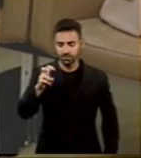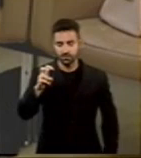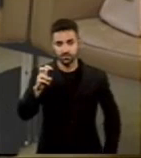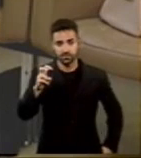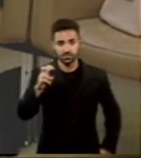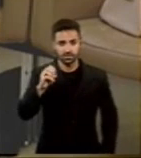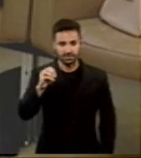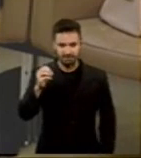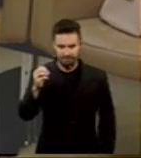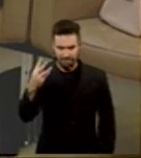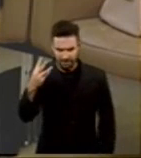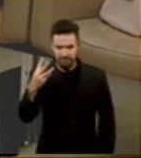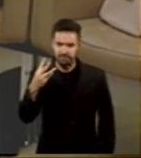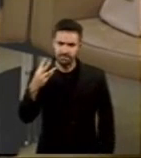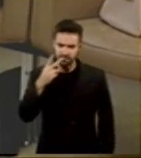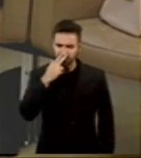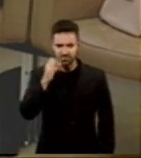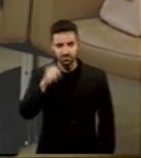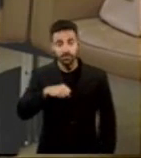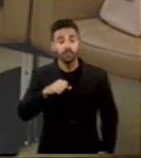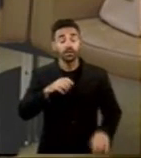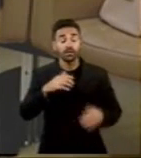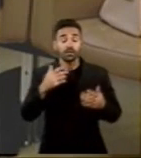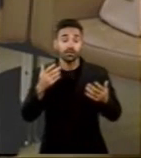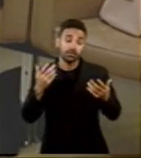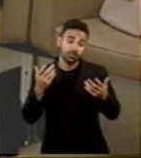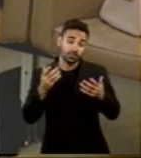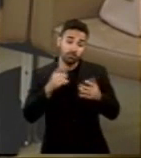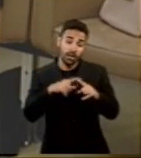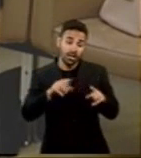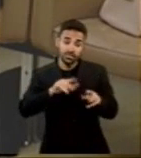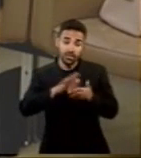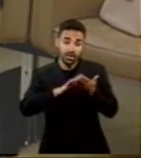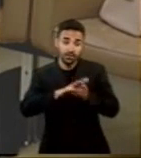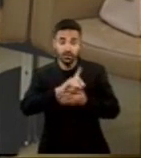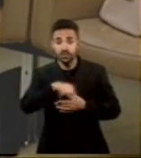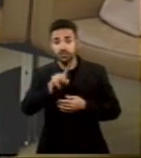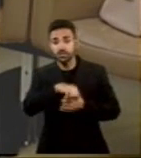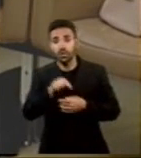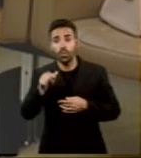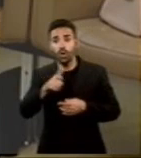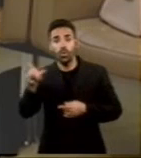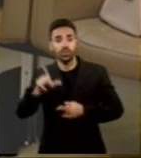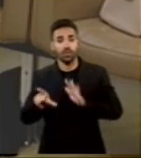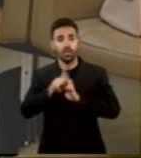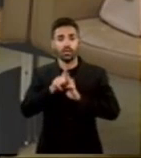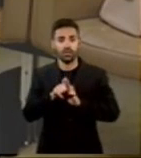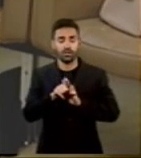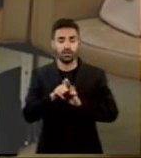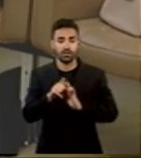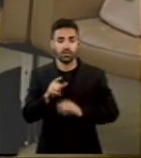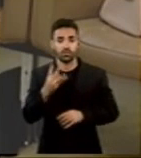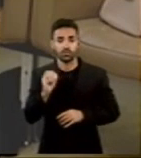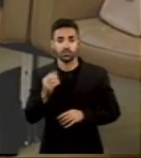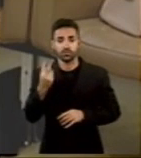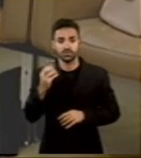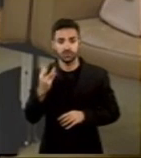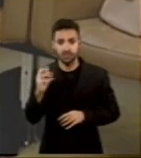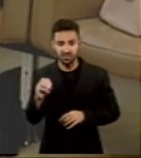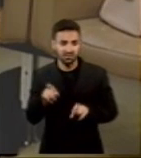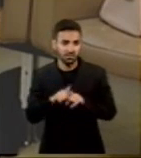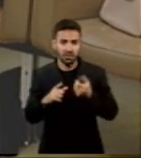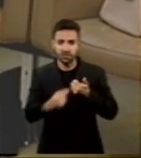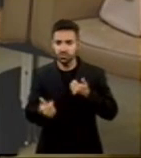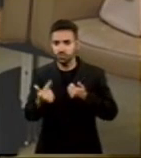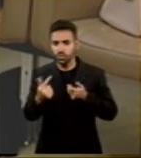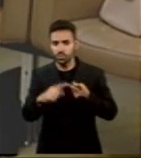12.513, salvo engano, ela não revogou em nenhum momento a 4.830. Não revogou nem o artigo 12, nem